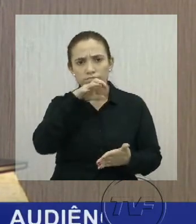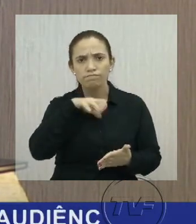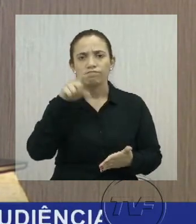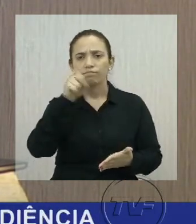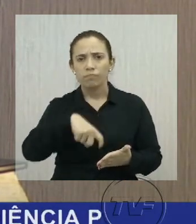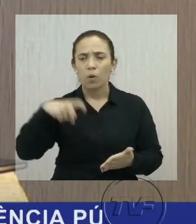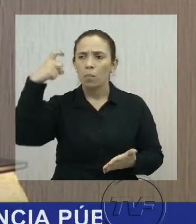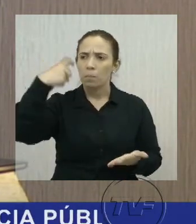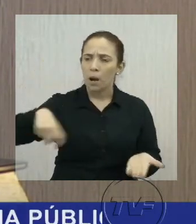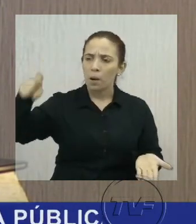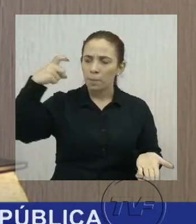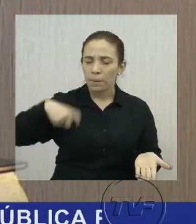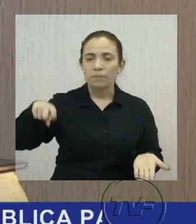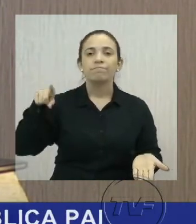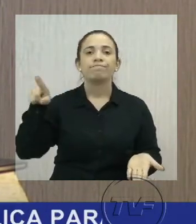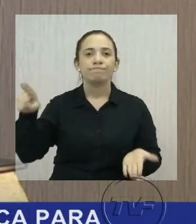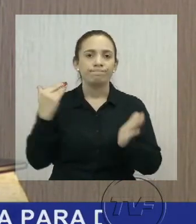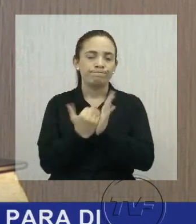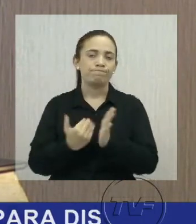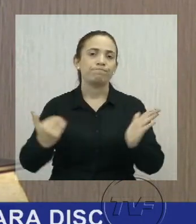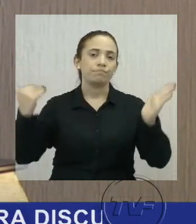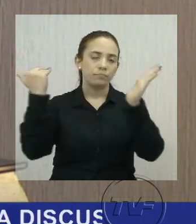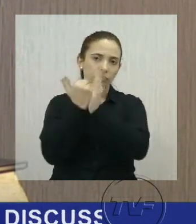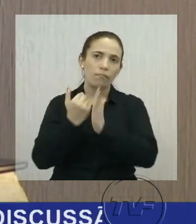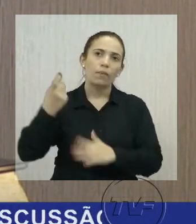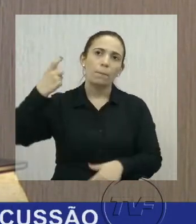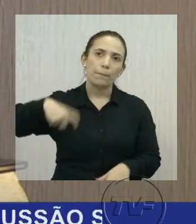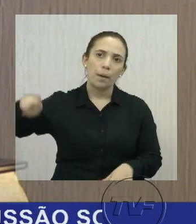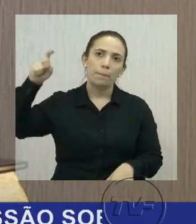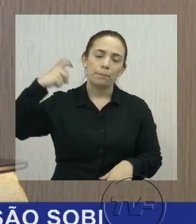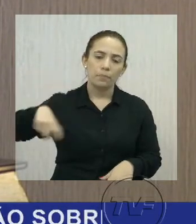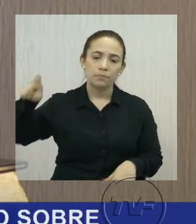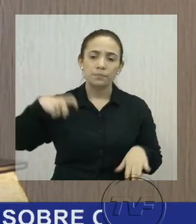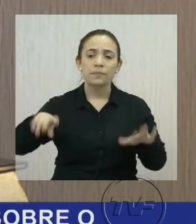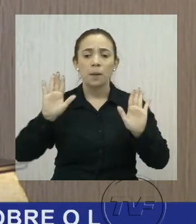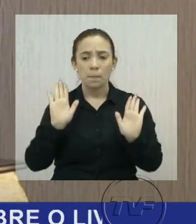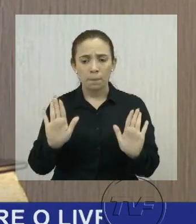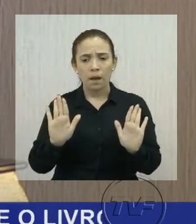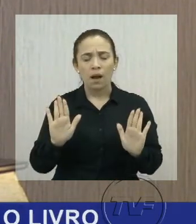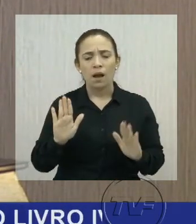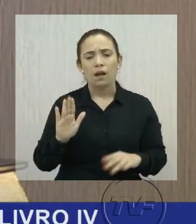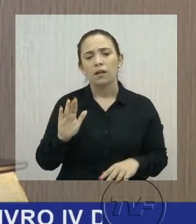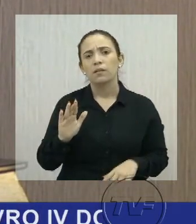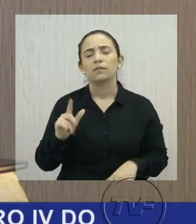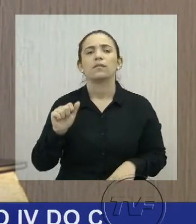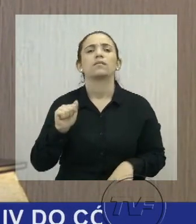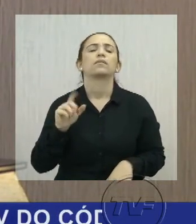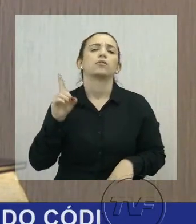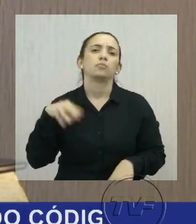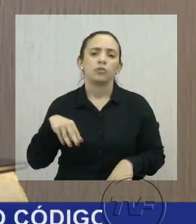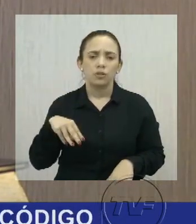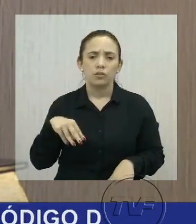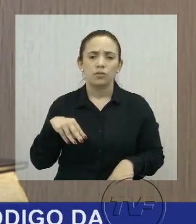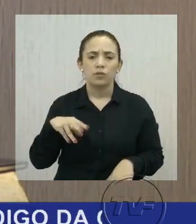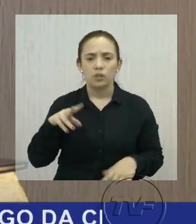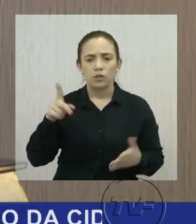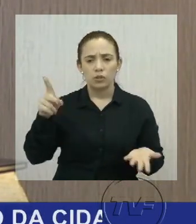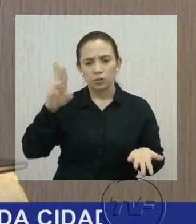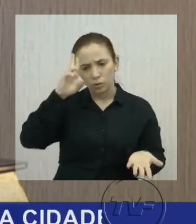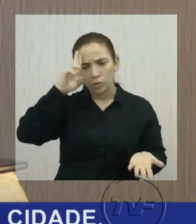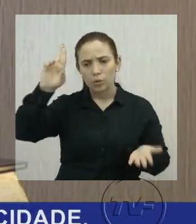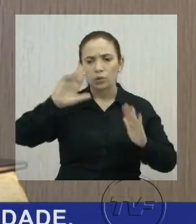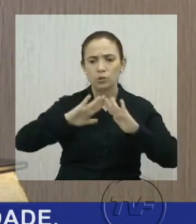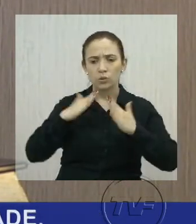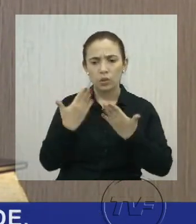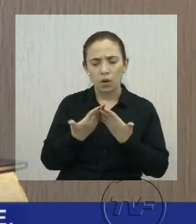abusivo. Já é abusivo. Já falamos das taxas de alvará. Mas o custo administrativo do tempo de um diretor de escola, que